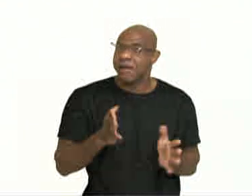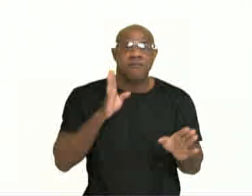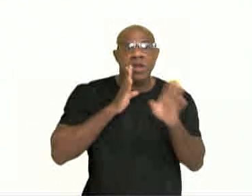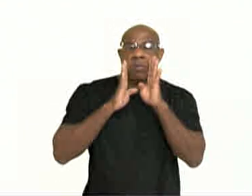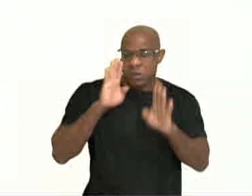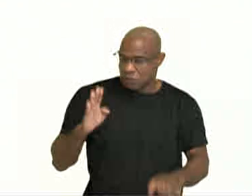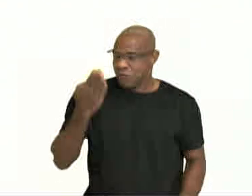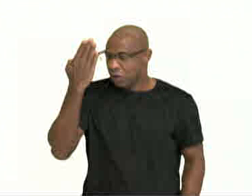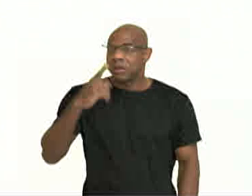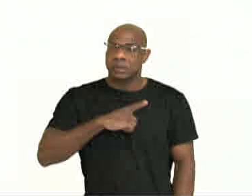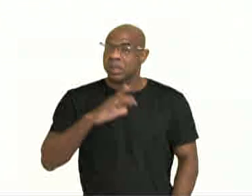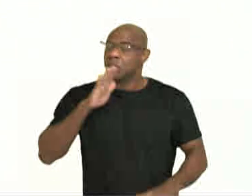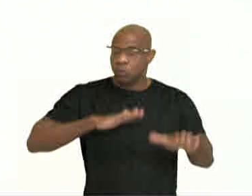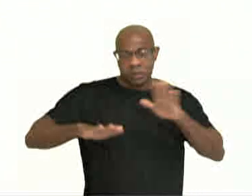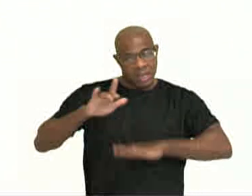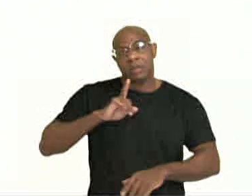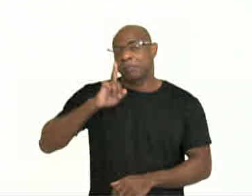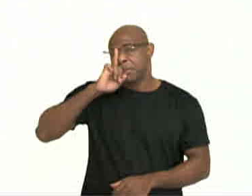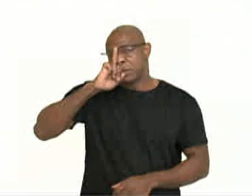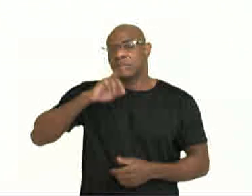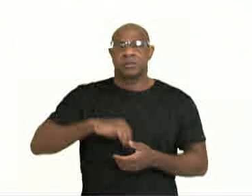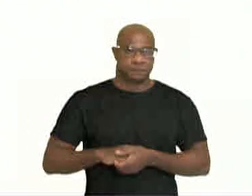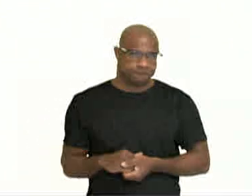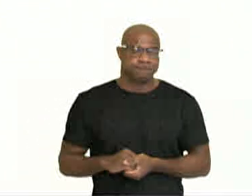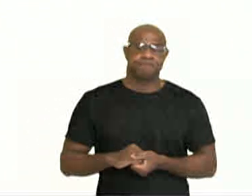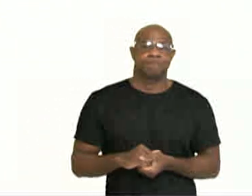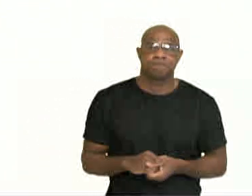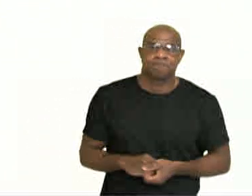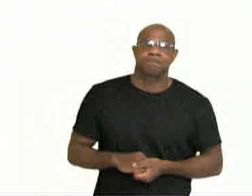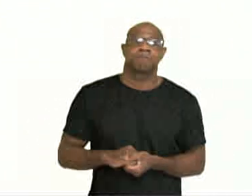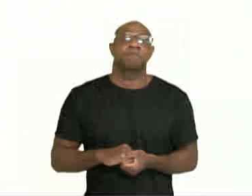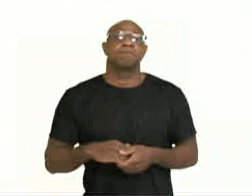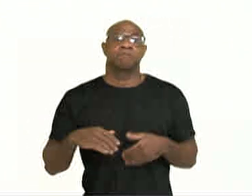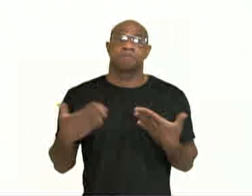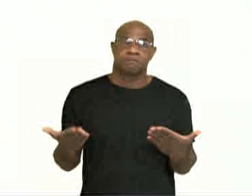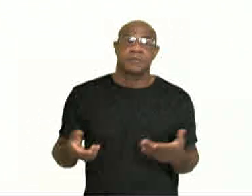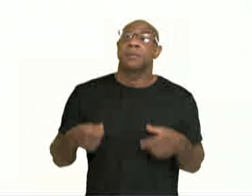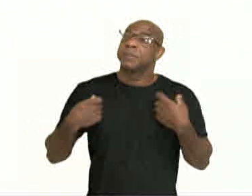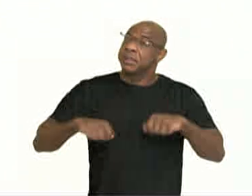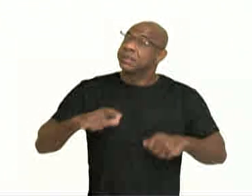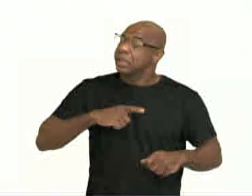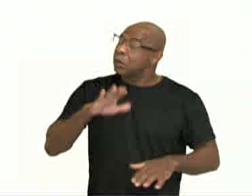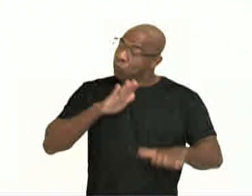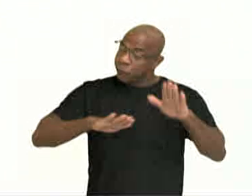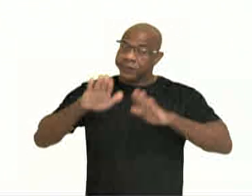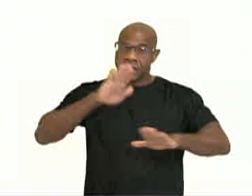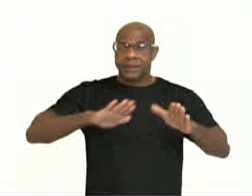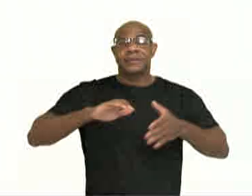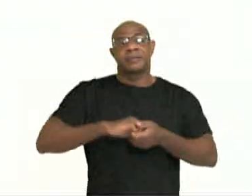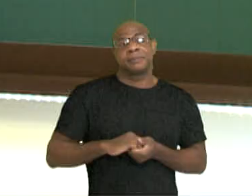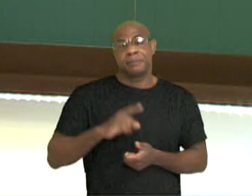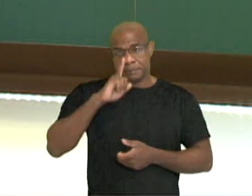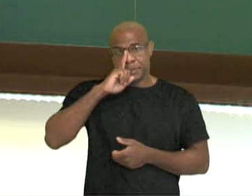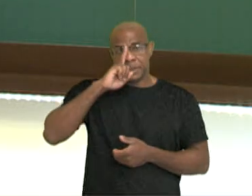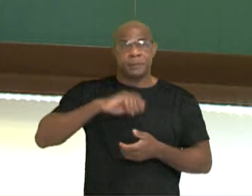tem a intenção, mas você cai numa cilada dessa. Então, tome muito cuidado com isso,